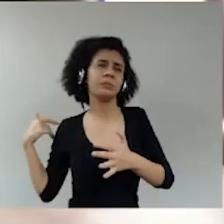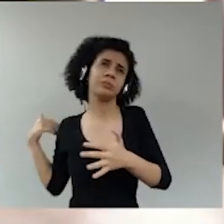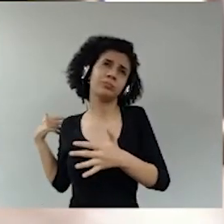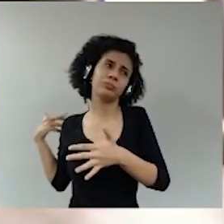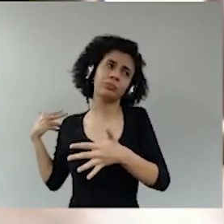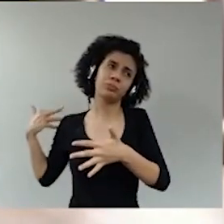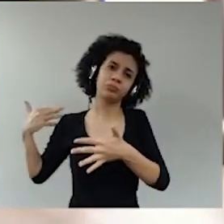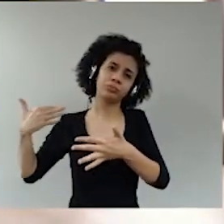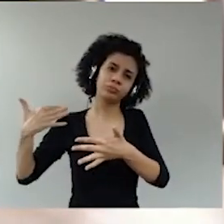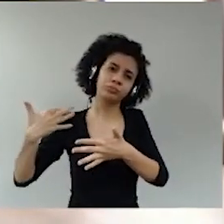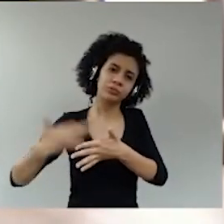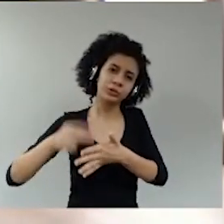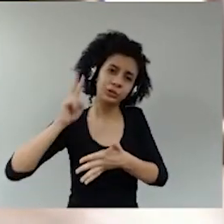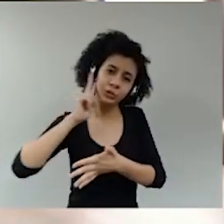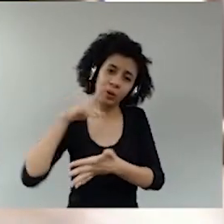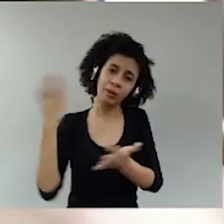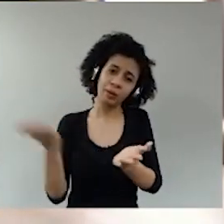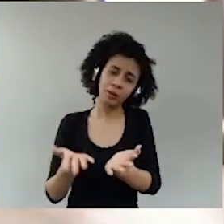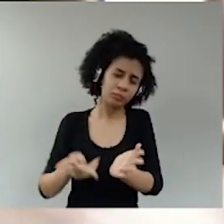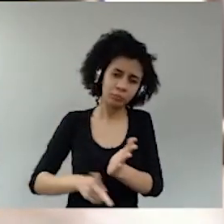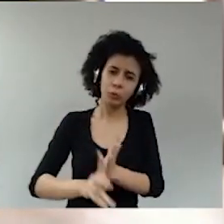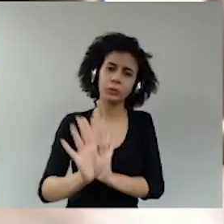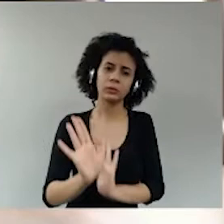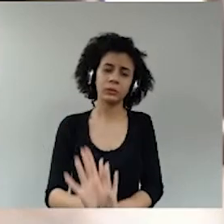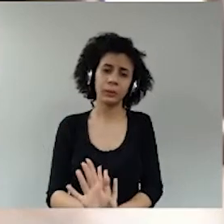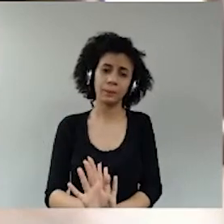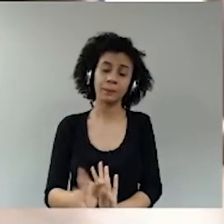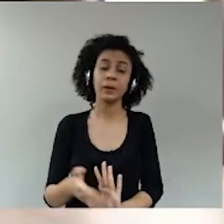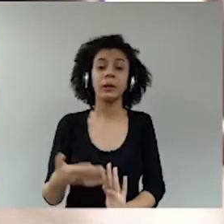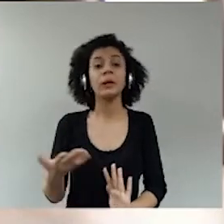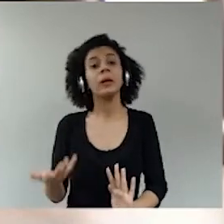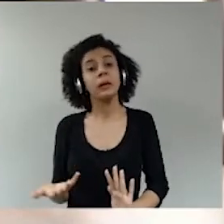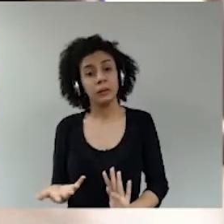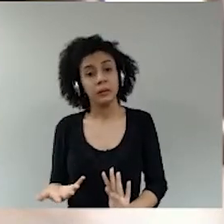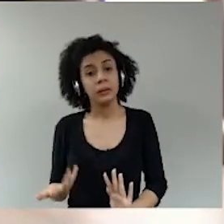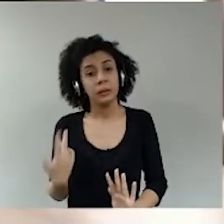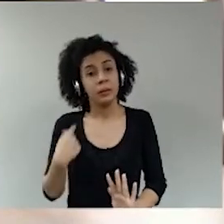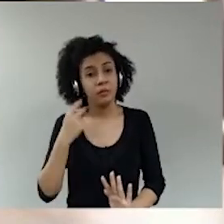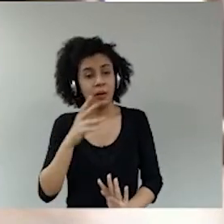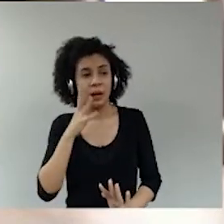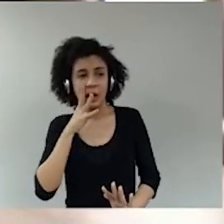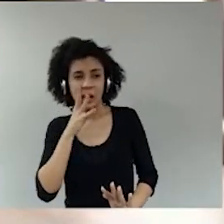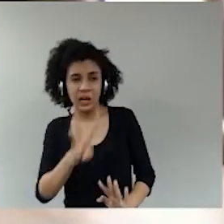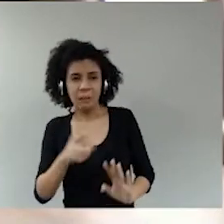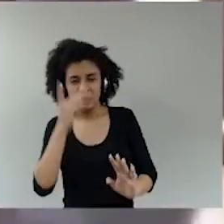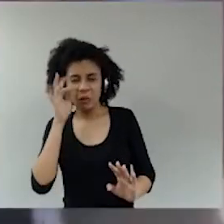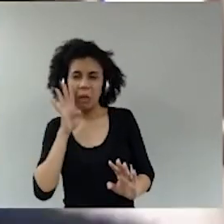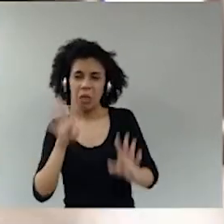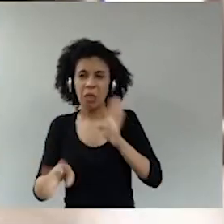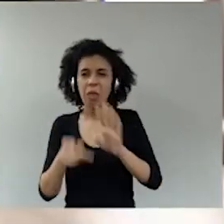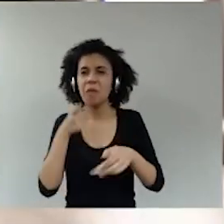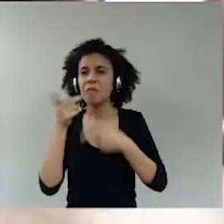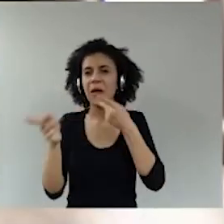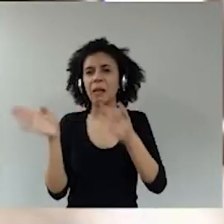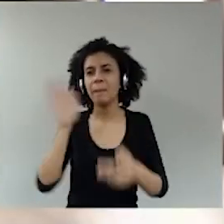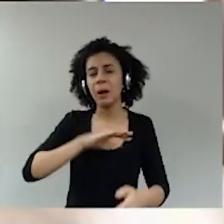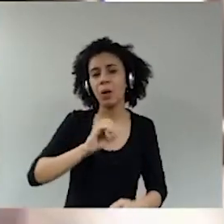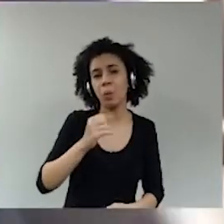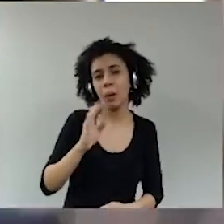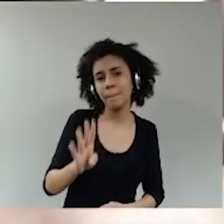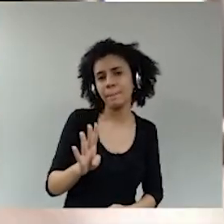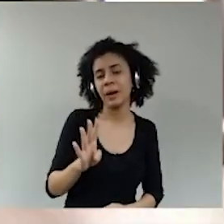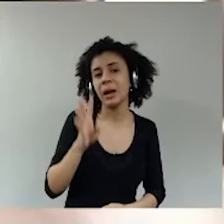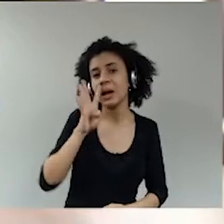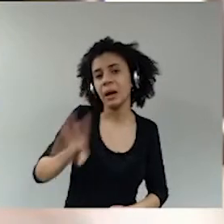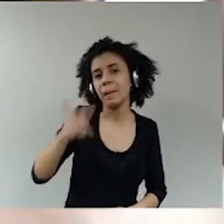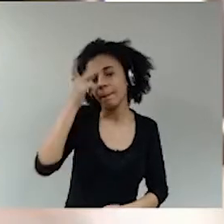e não está sendo diferente agora. Quando eu vejo alguma crítica à OAB, alguma crítica à